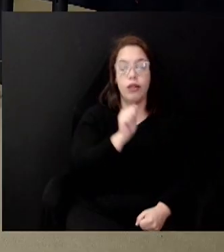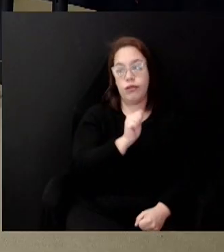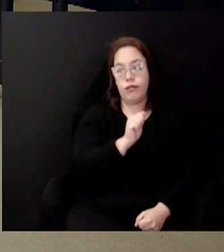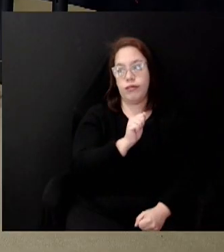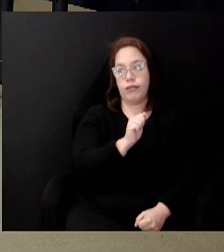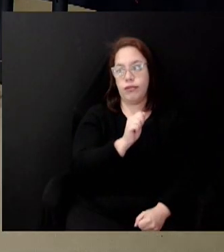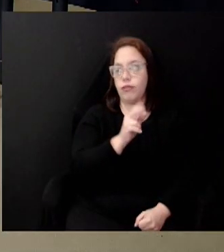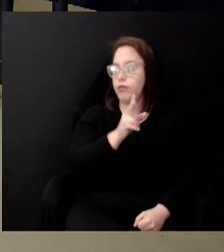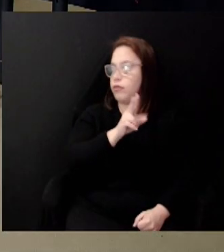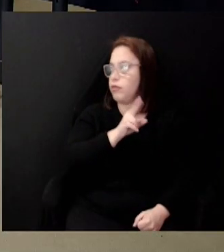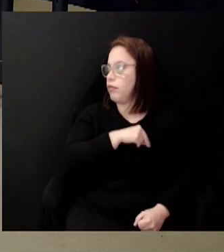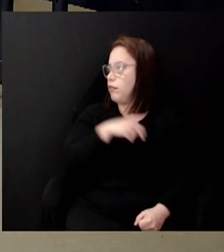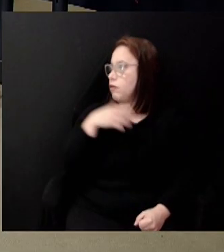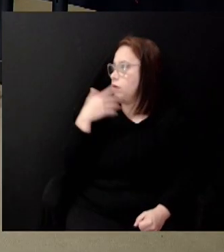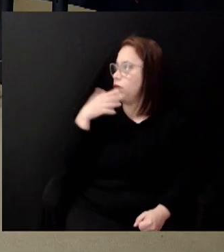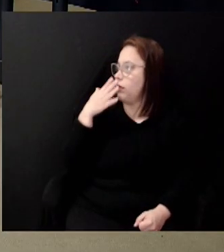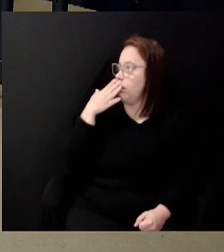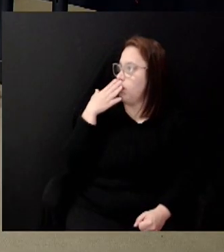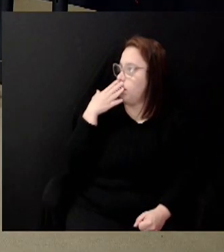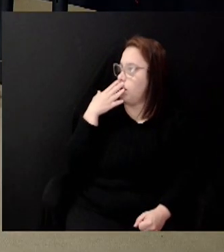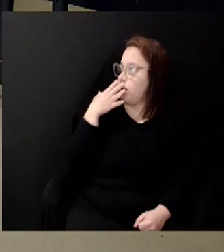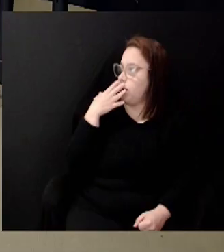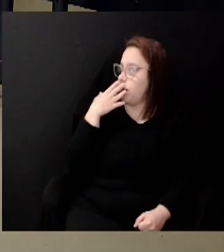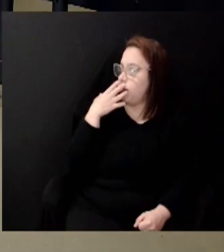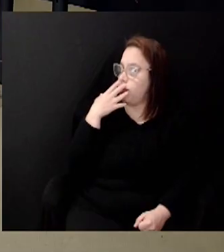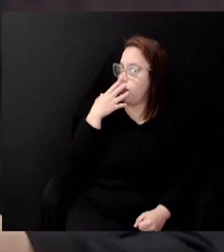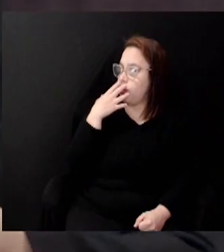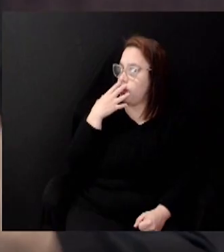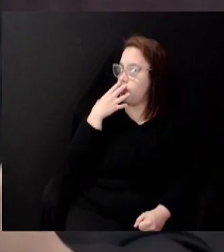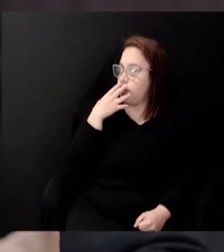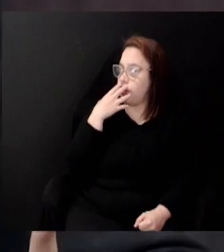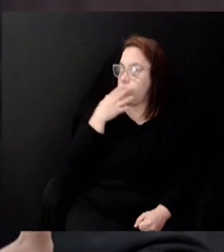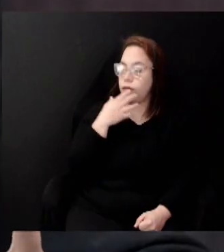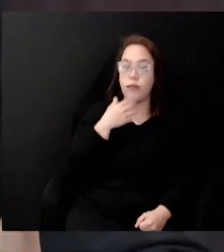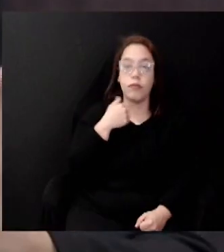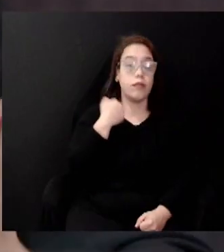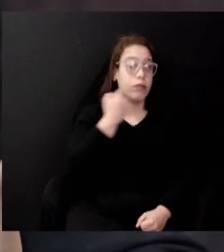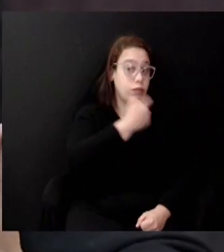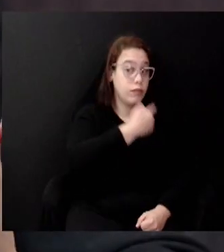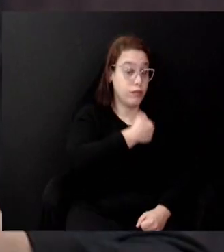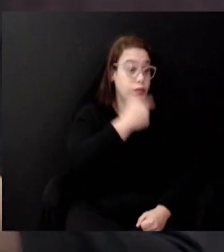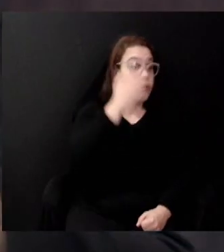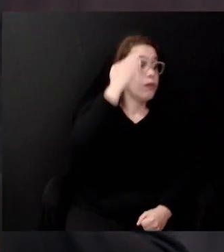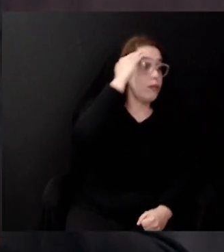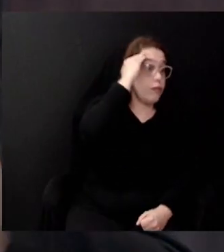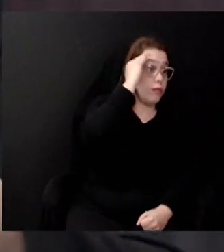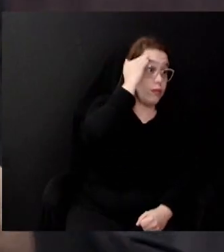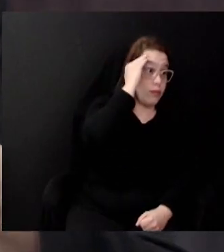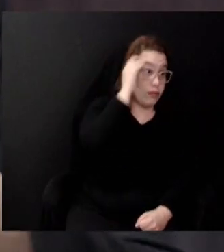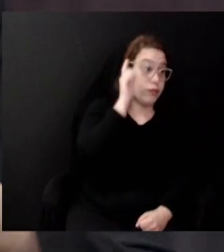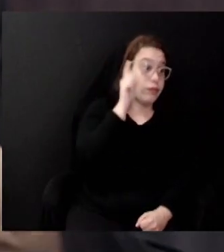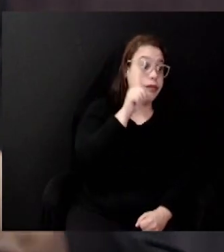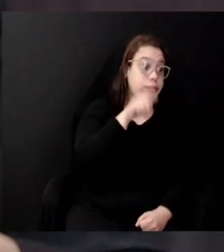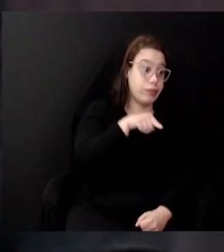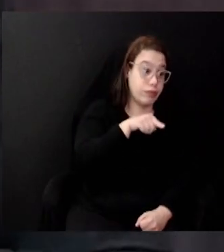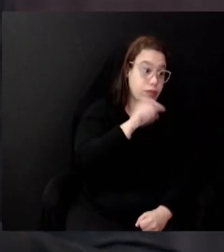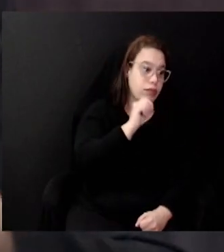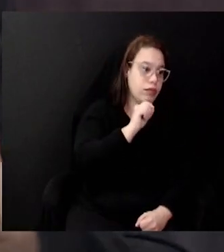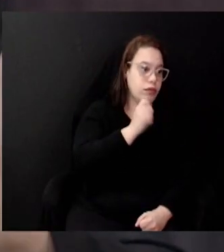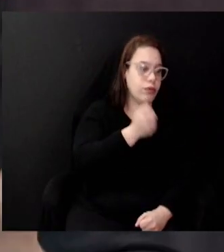Gente... Né? Então, a gente tem que entender, né, quais são